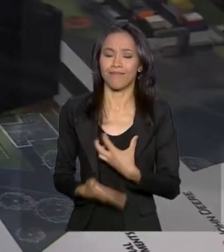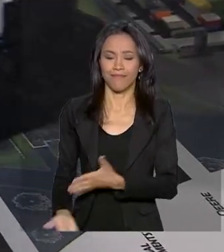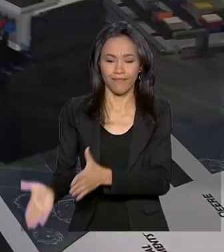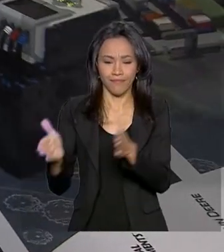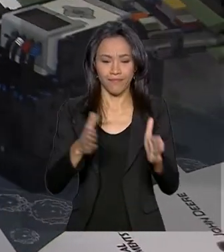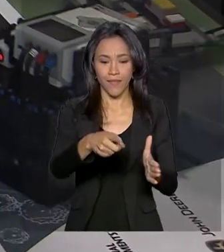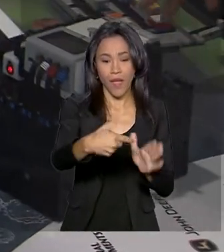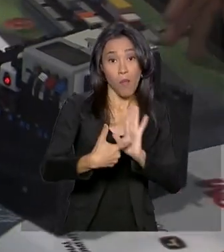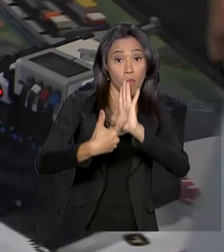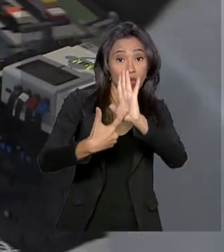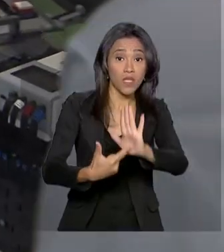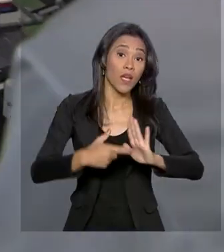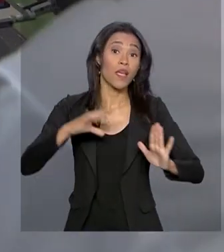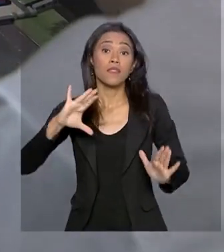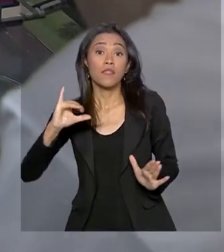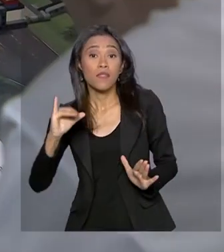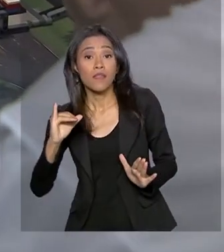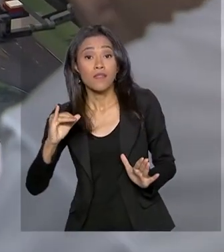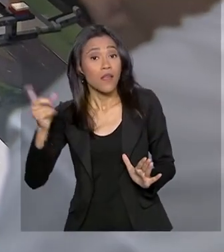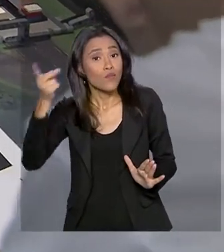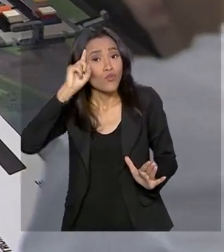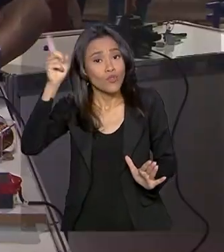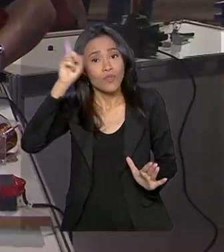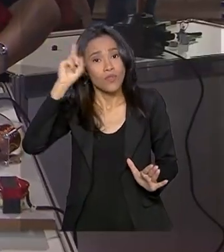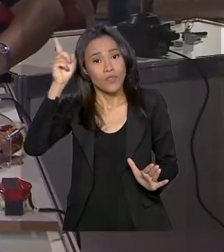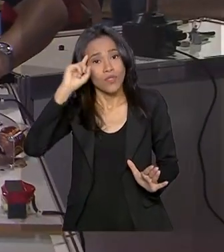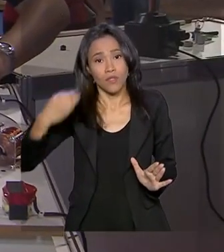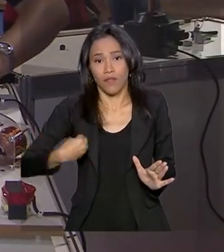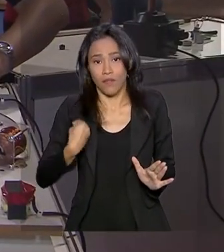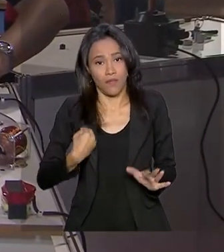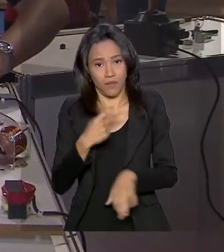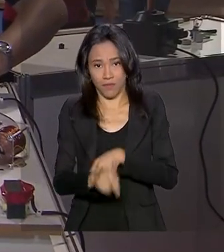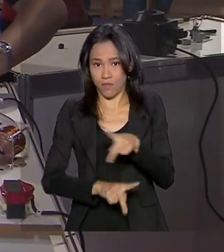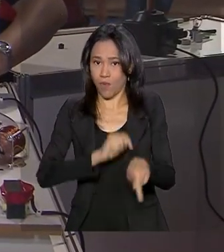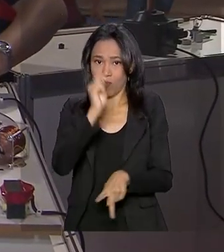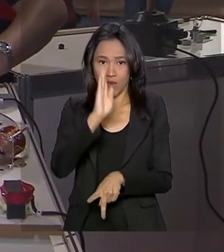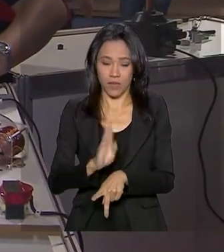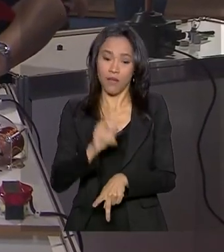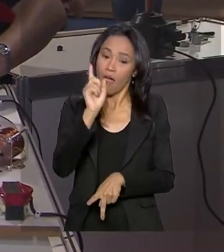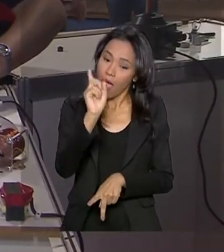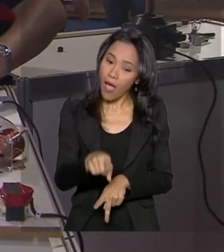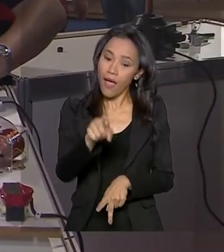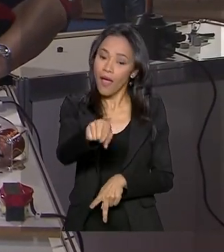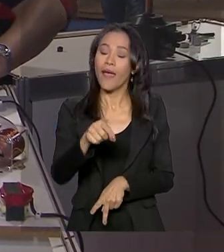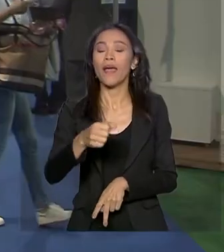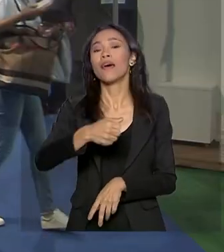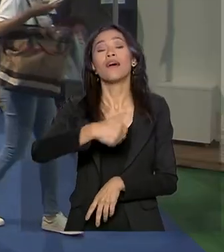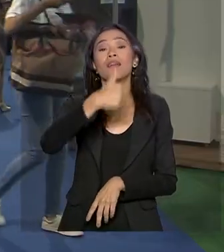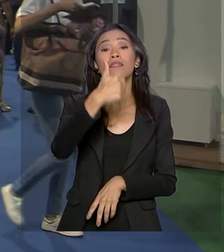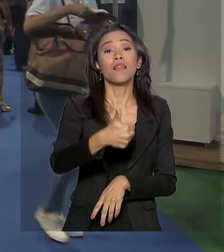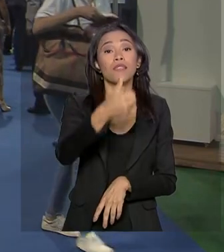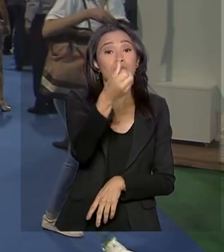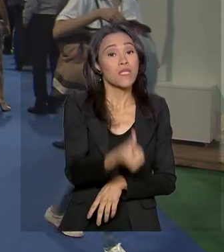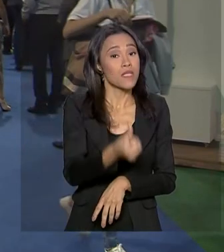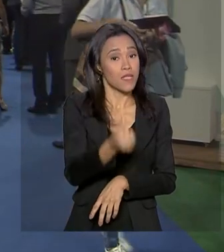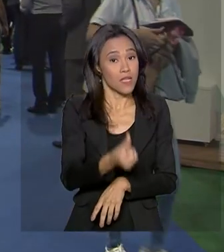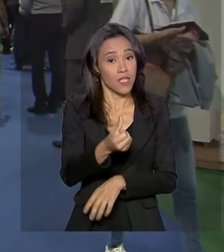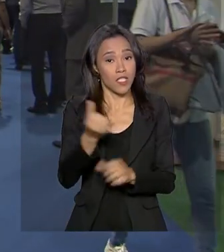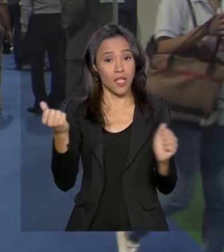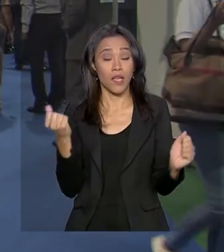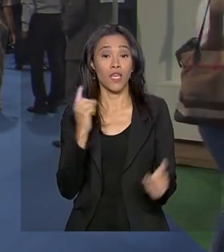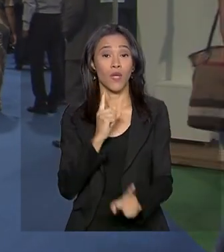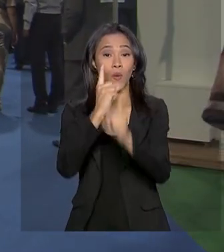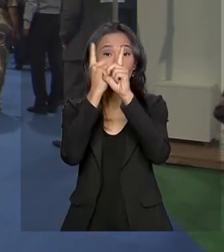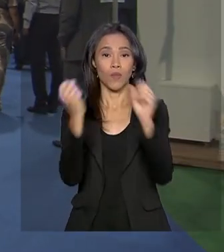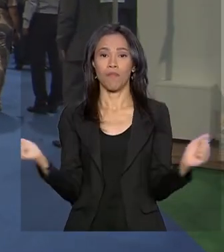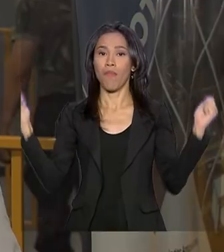como a ciência faz parte do dia a dia do brasileiro é o objetivo da 16ª edição da Semana Nacional de Ciência